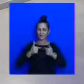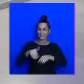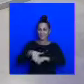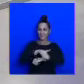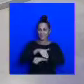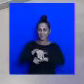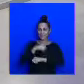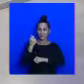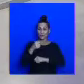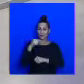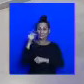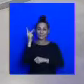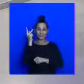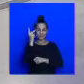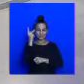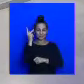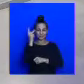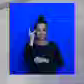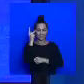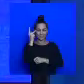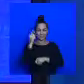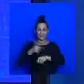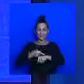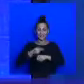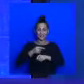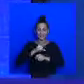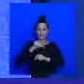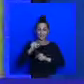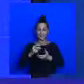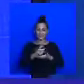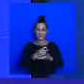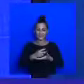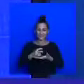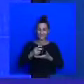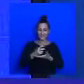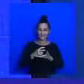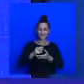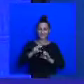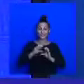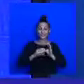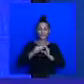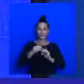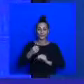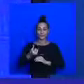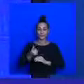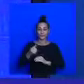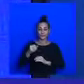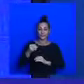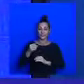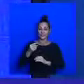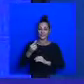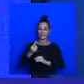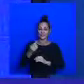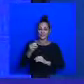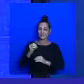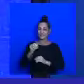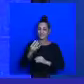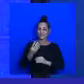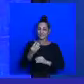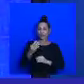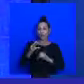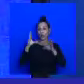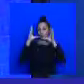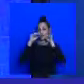na Avenida Paulista, aqui em São Paulo. E agora tem sorteio da Quina, concurso 6.104, noite